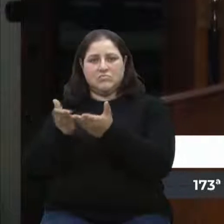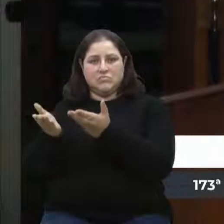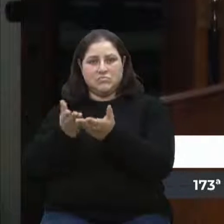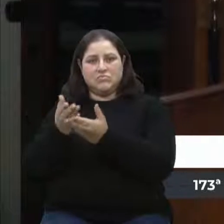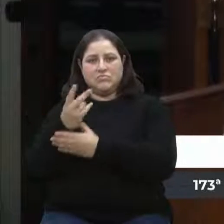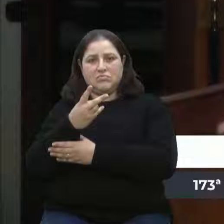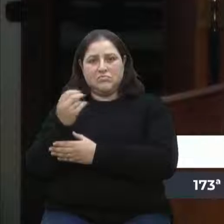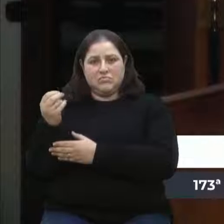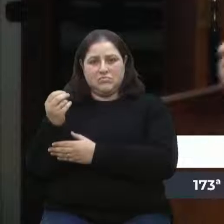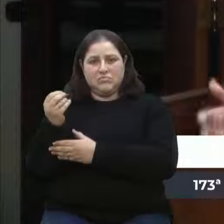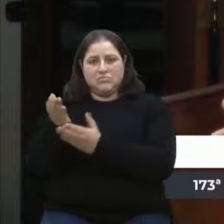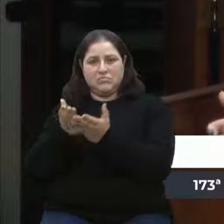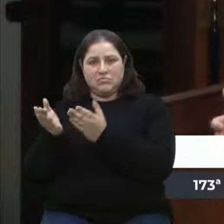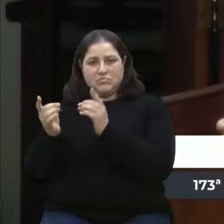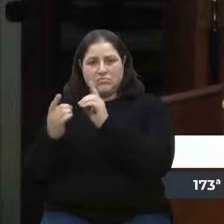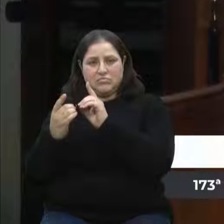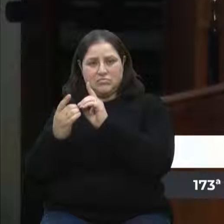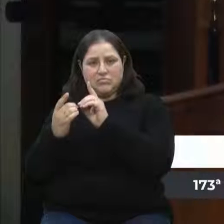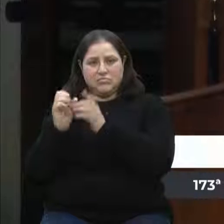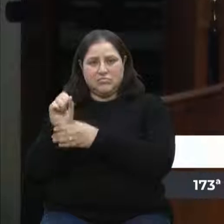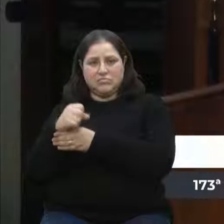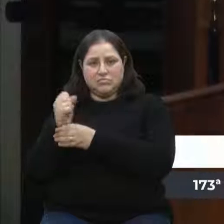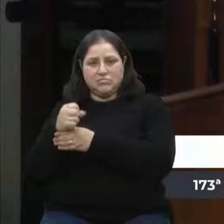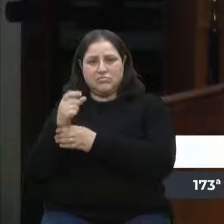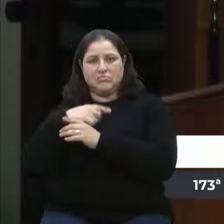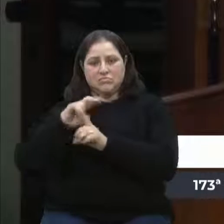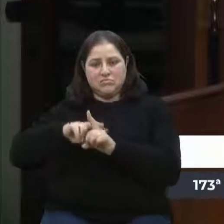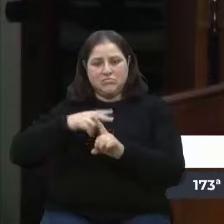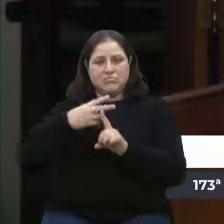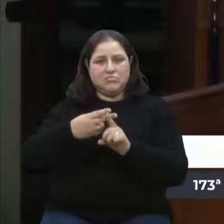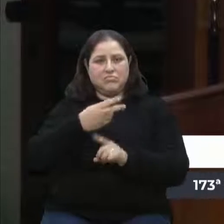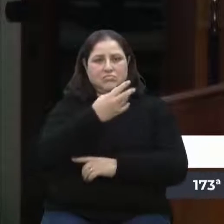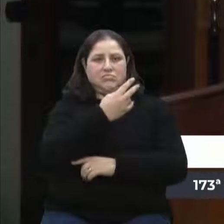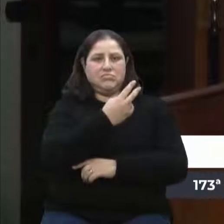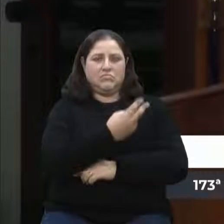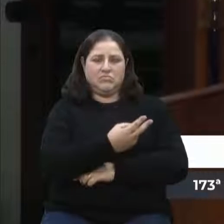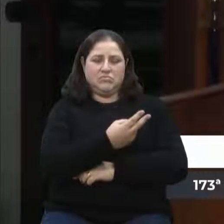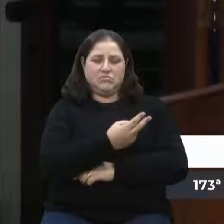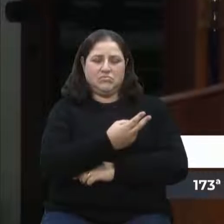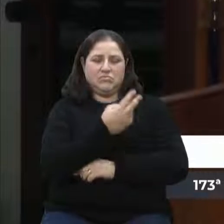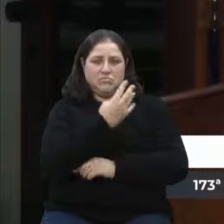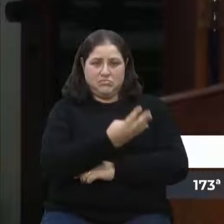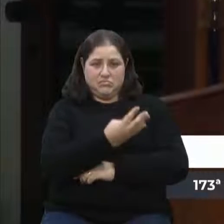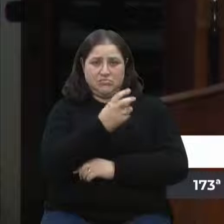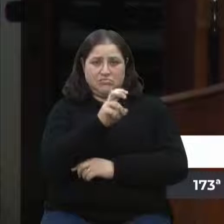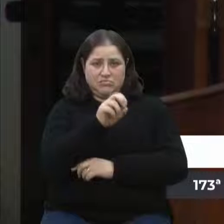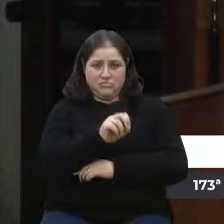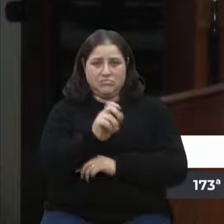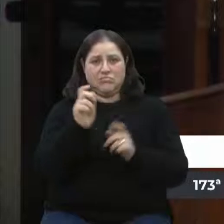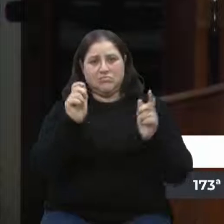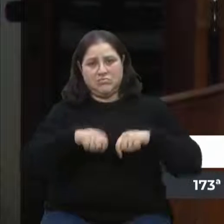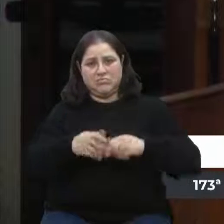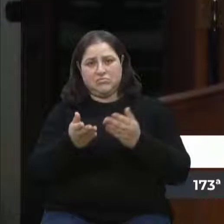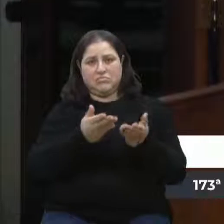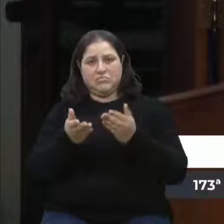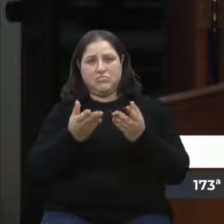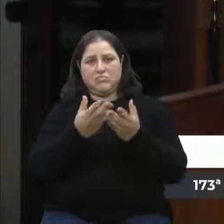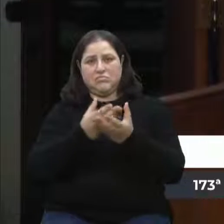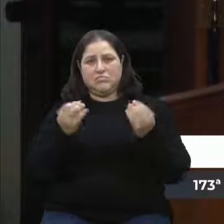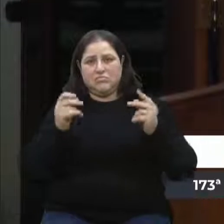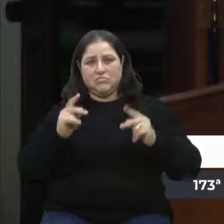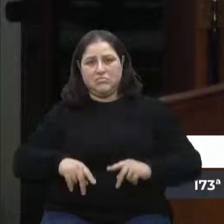né? Vai dobrar para 450 capacidade de atendimento. Então, muitas pessoas que às vezes estão